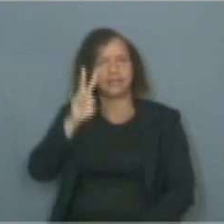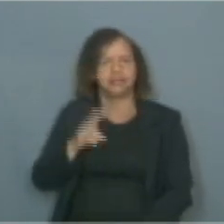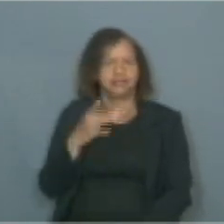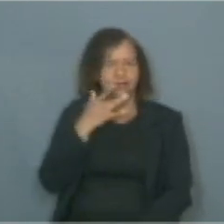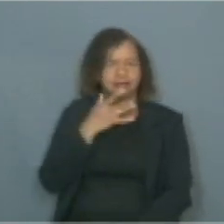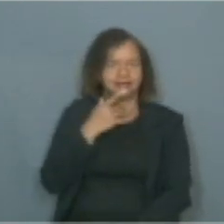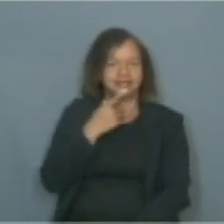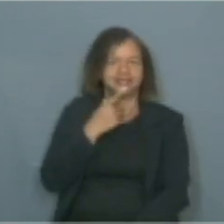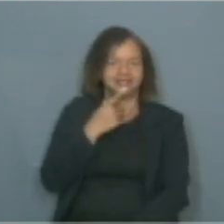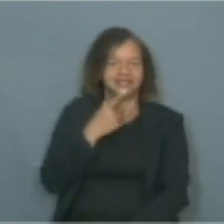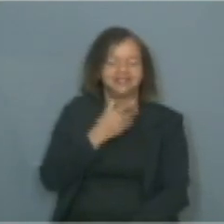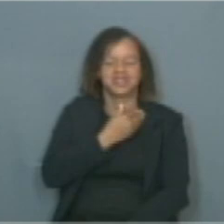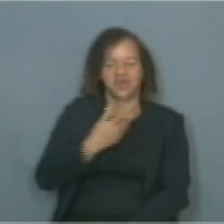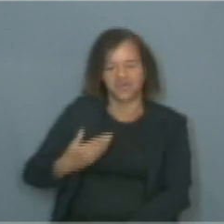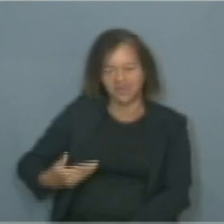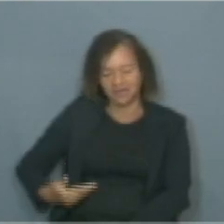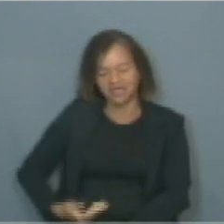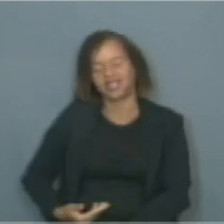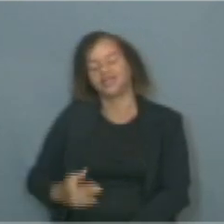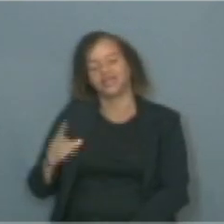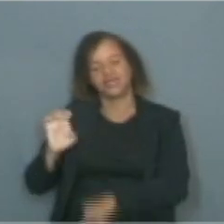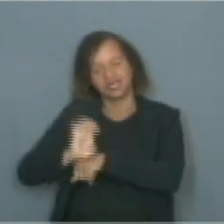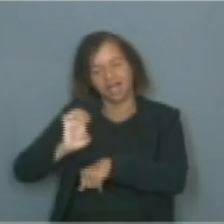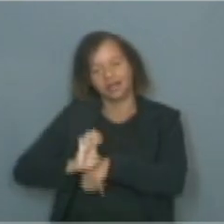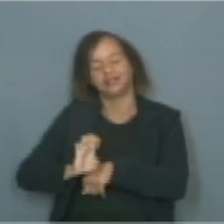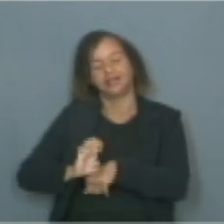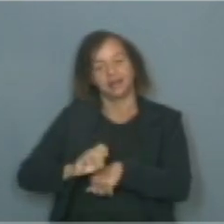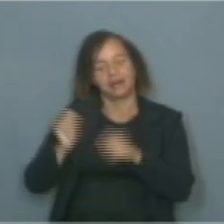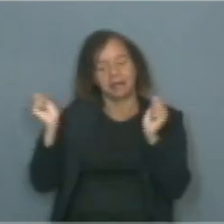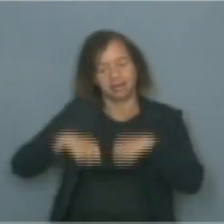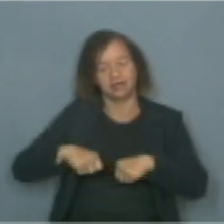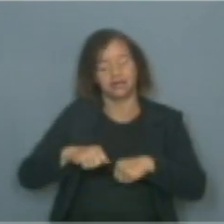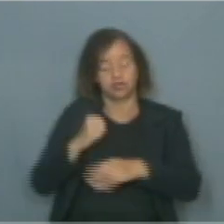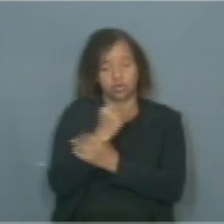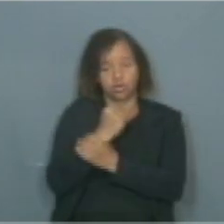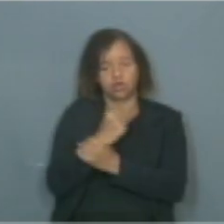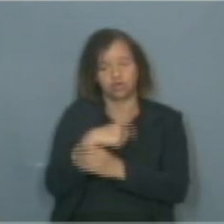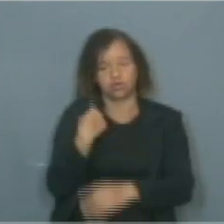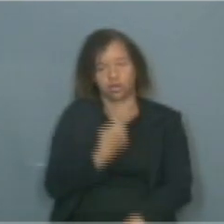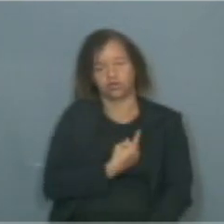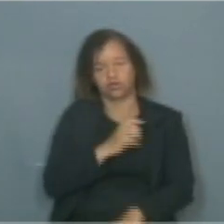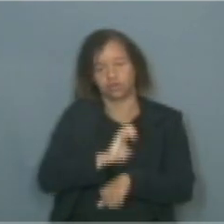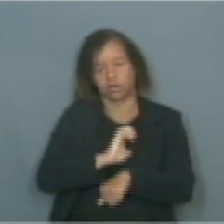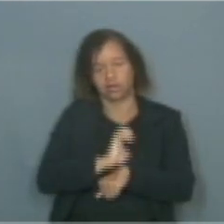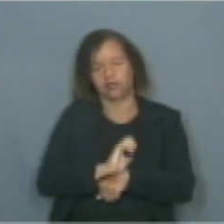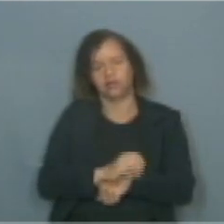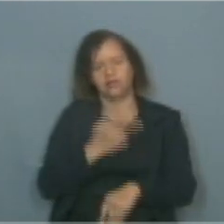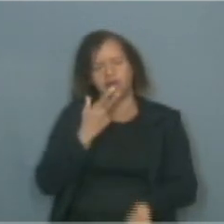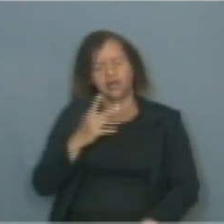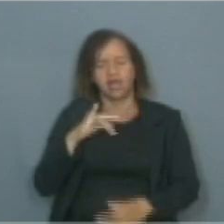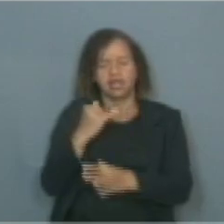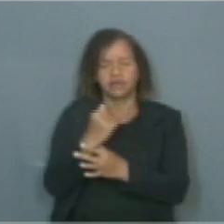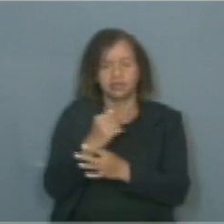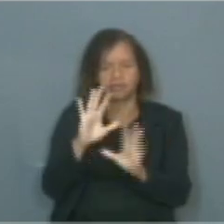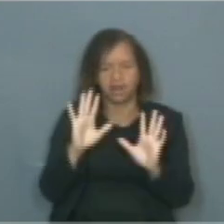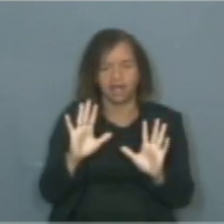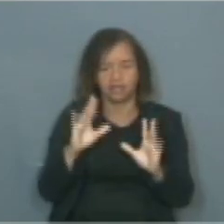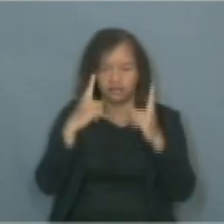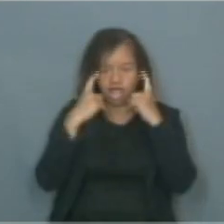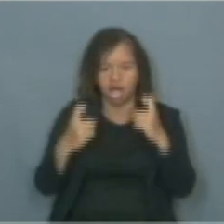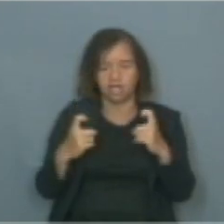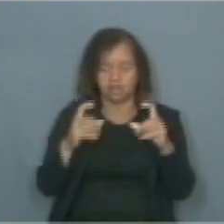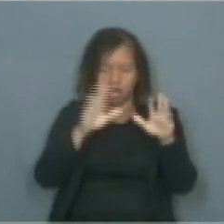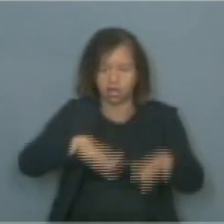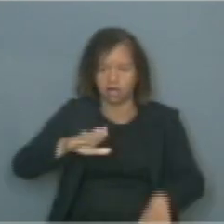chegue ao governo do Estado, que tem a competência de fazer a segurança pública do nosso Estado. Vamos falar de violência